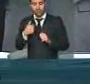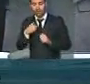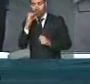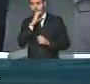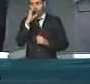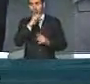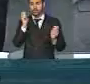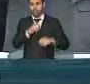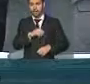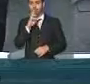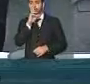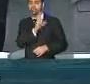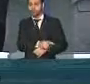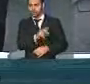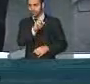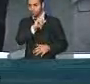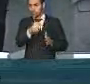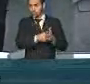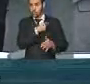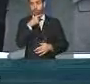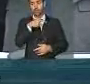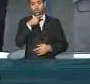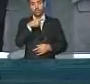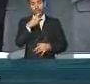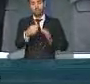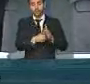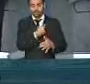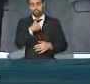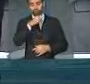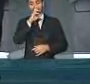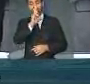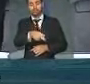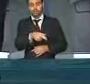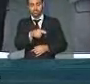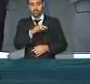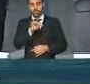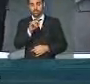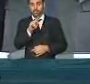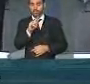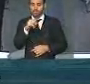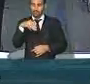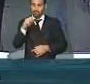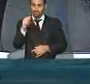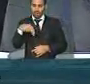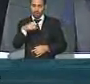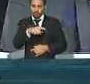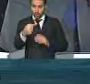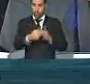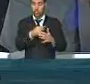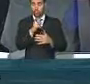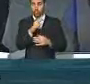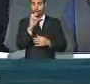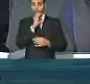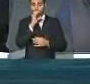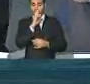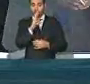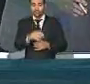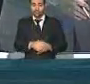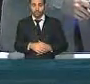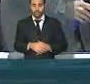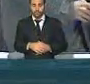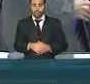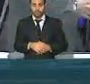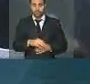responderia a questão de ordem que foi levantada pelo deputado Júgima eu rapidamente Júgima